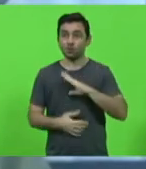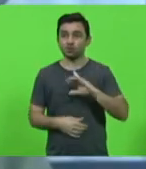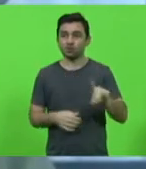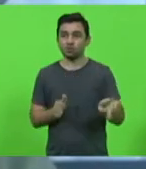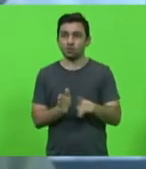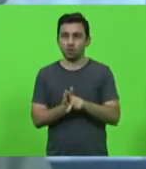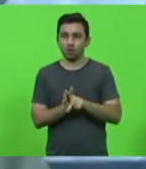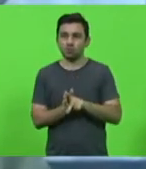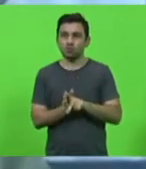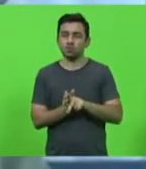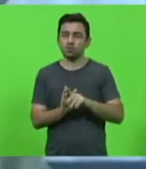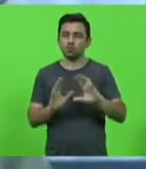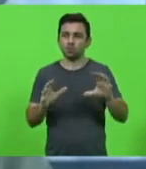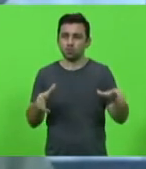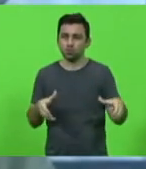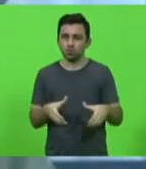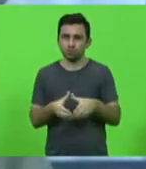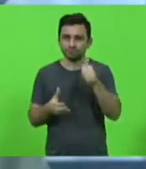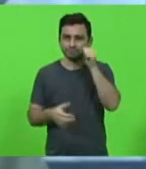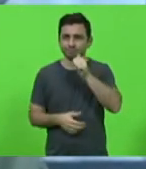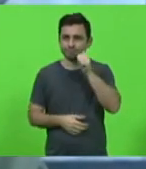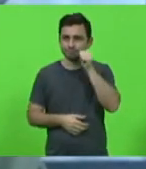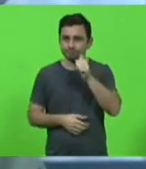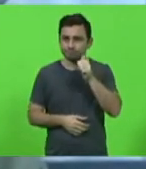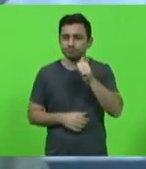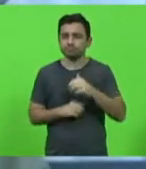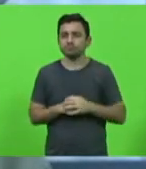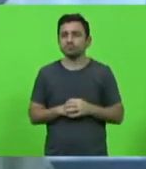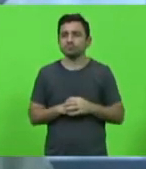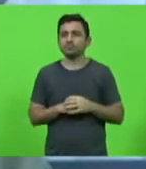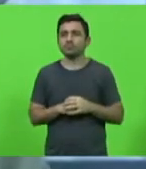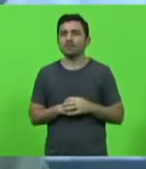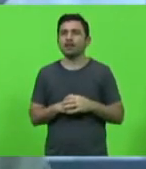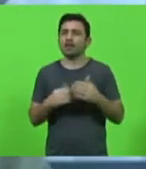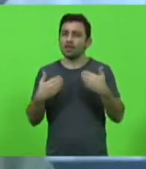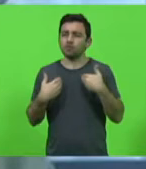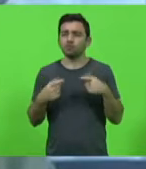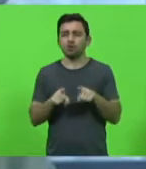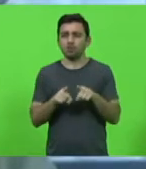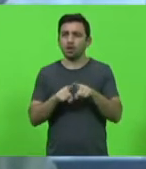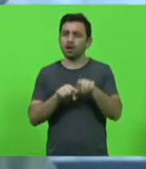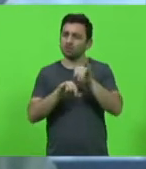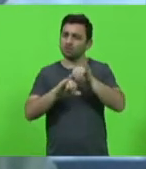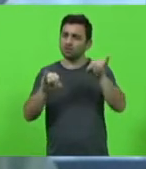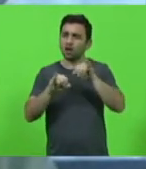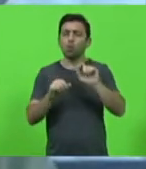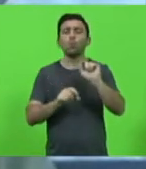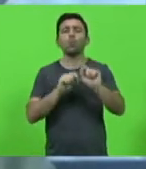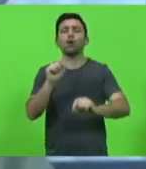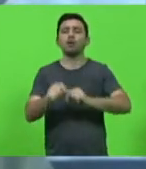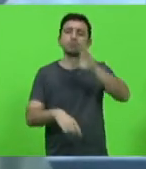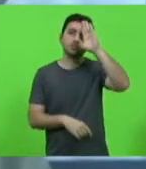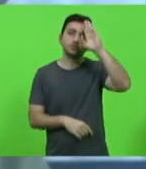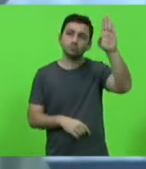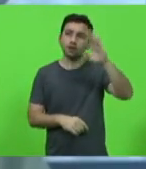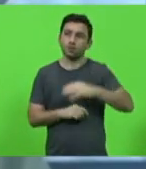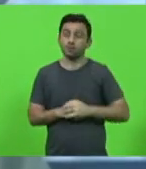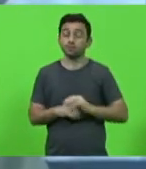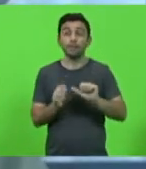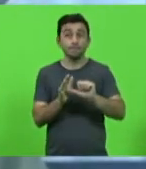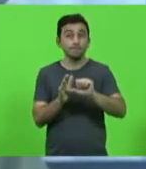bancada feminina a partir de agora, também tornar público quais serão as nossas prioridades. Em primeiro